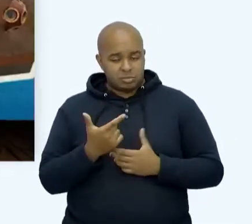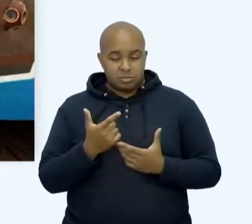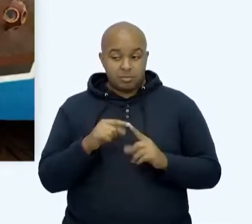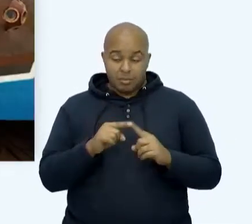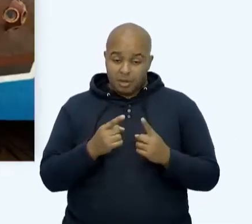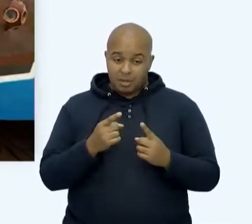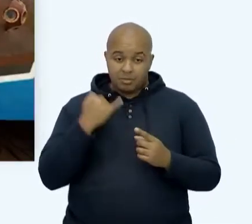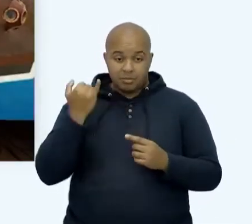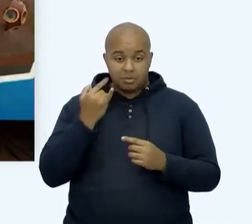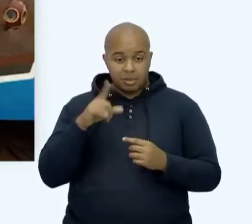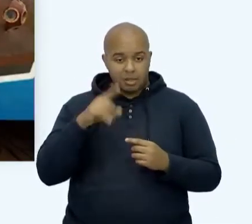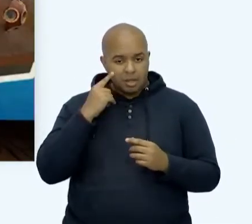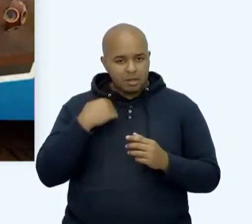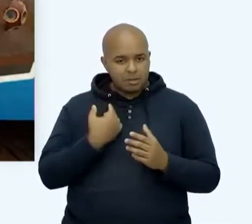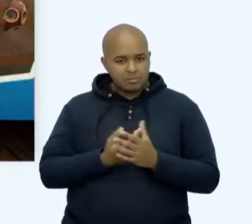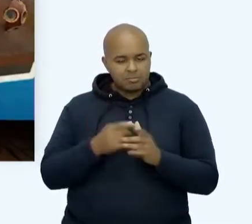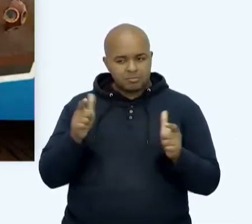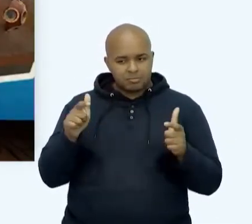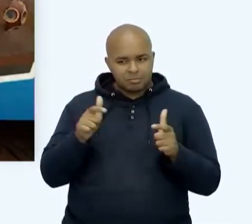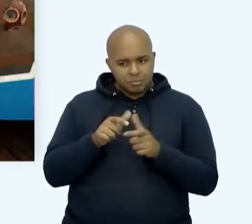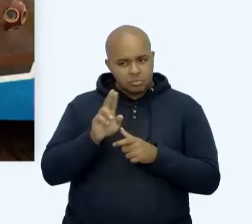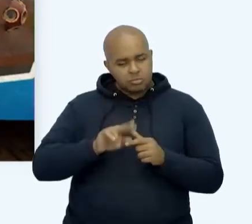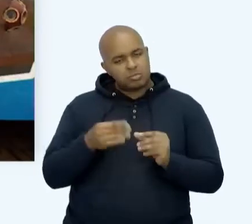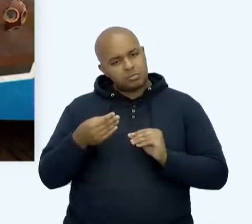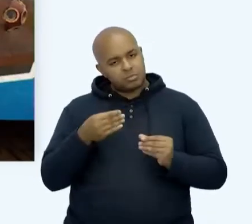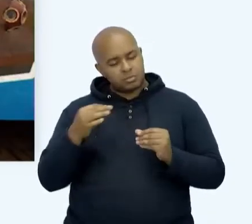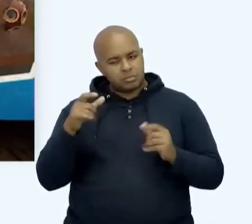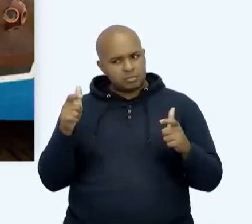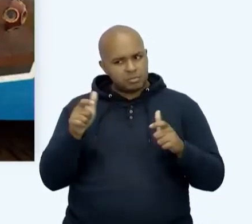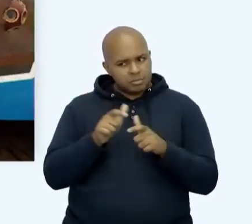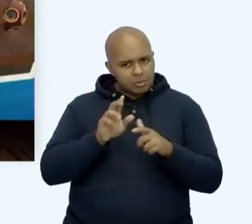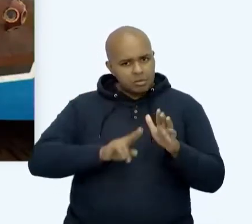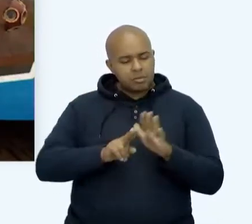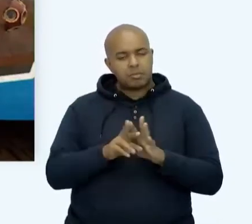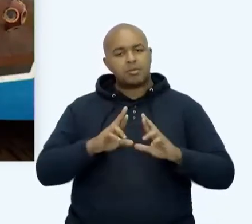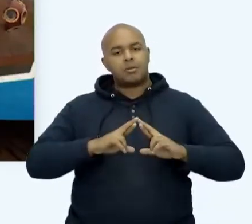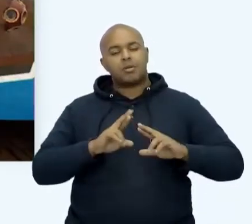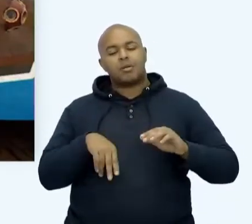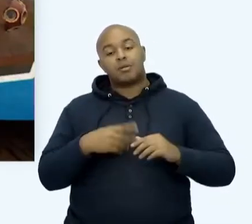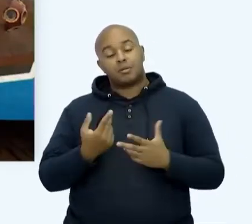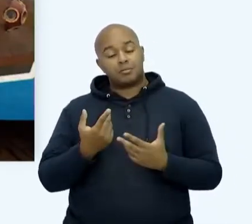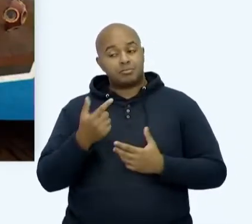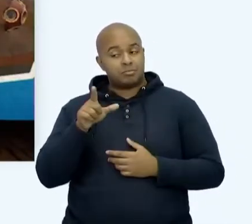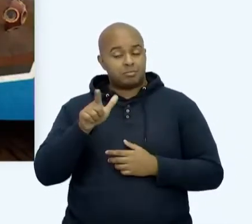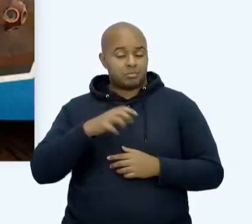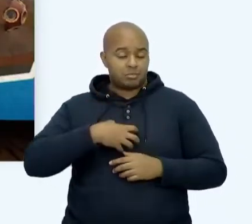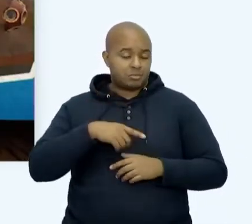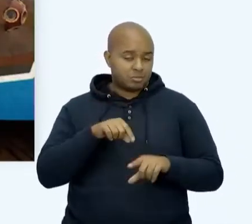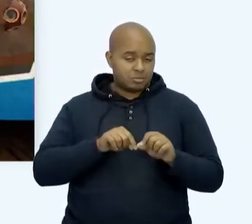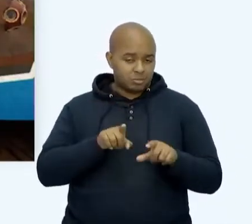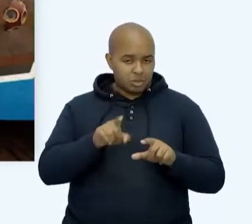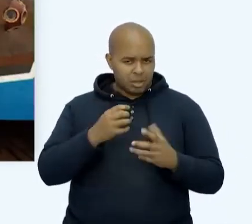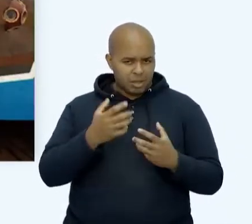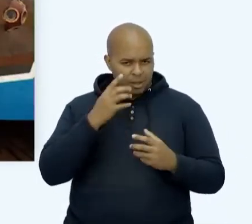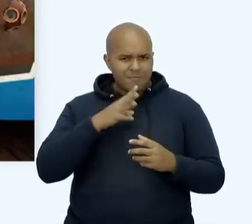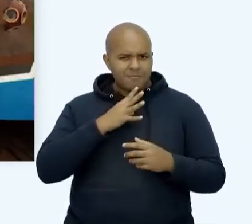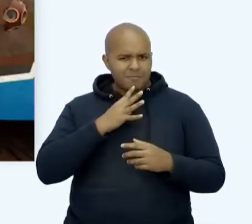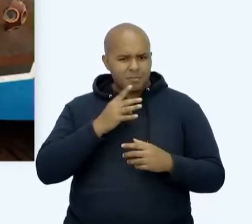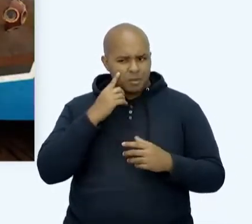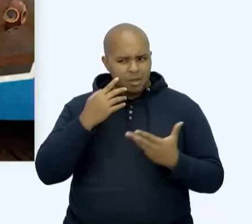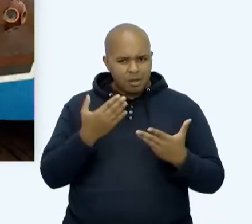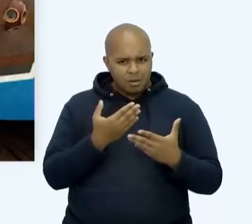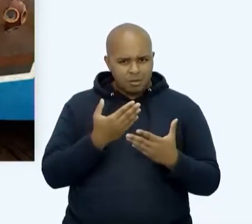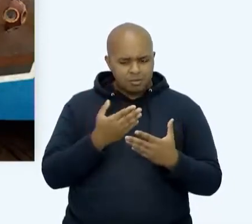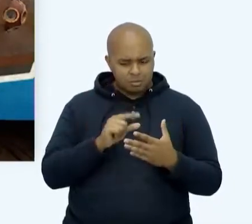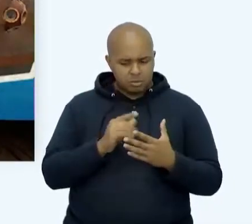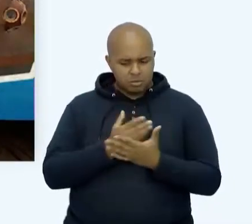o mais importante é reduzir o uso de plásticos. Reciclar seria a terceira alternativa. Vocês querem conhecer